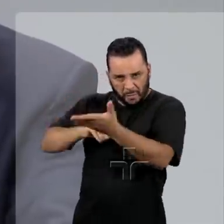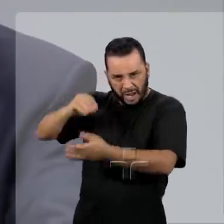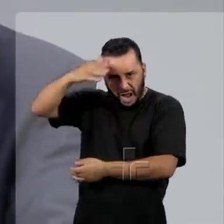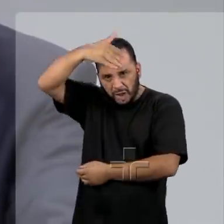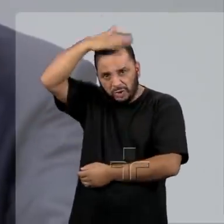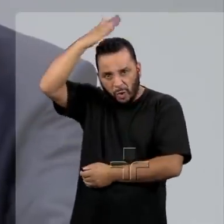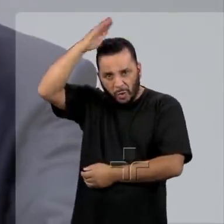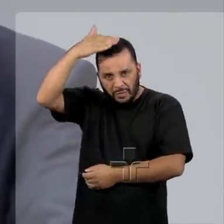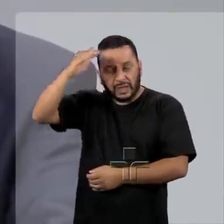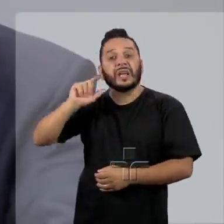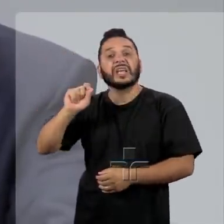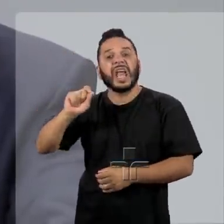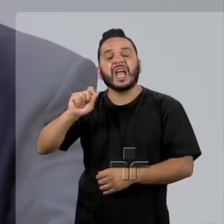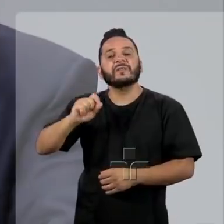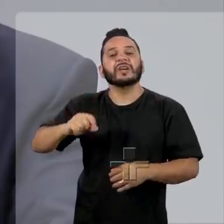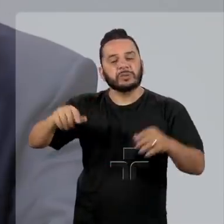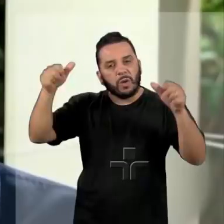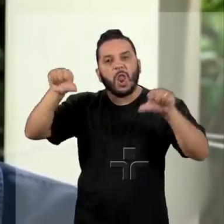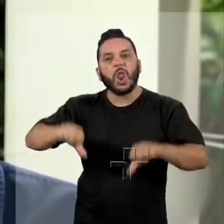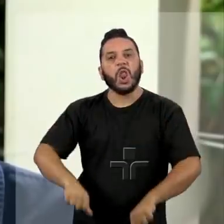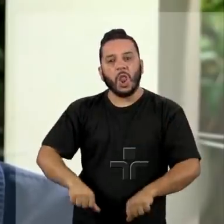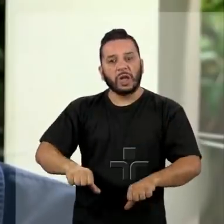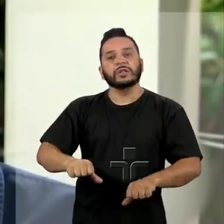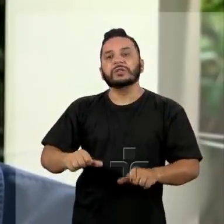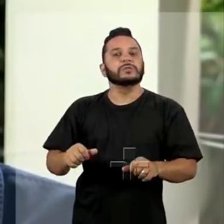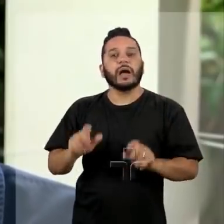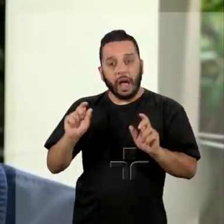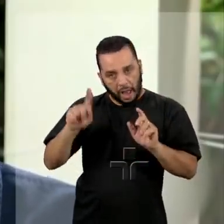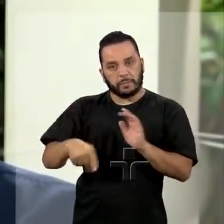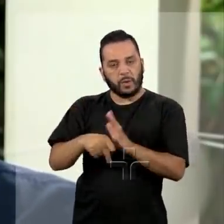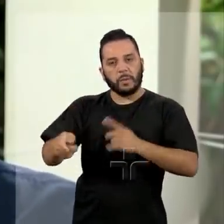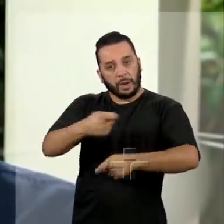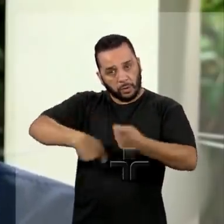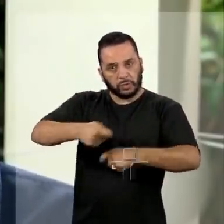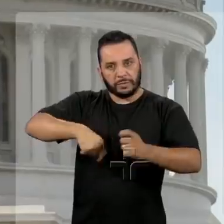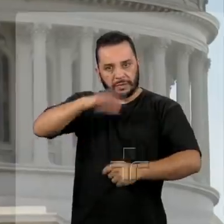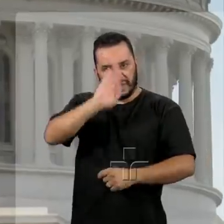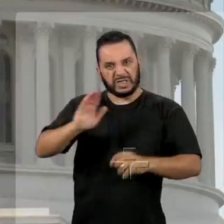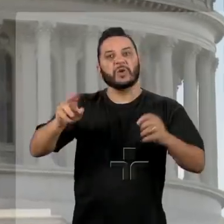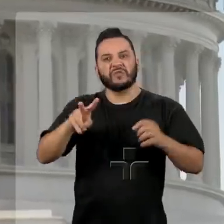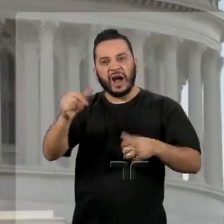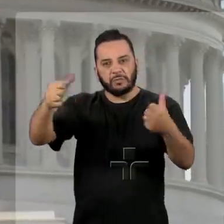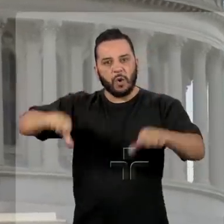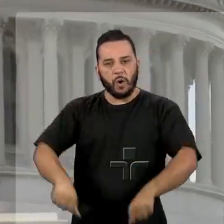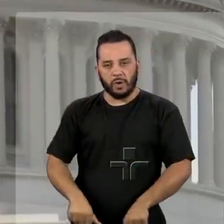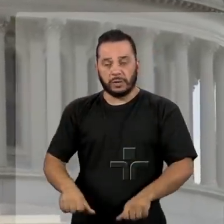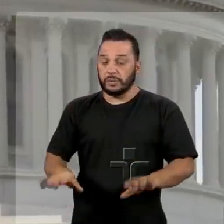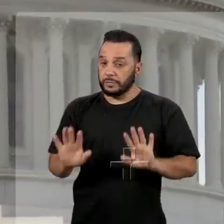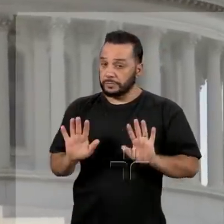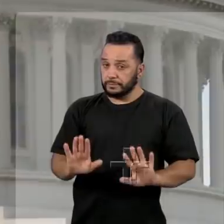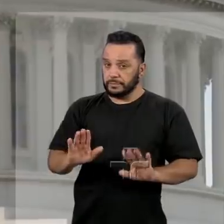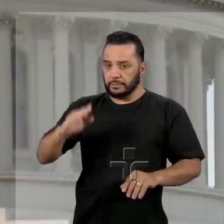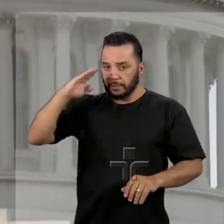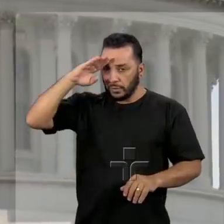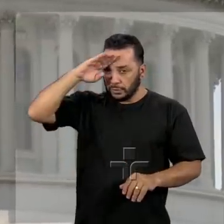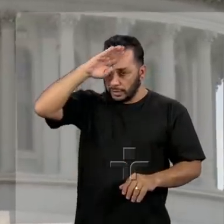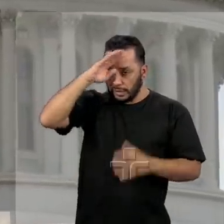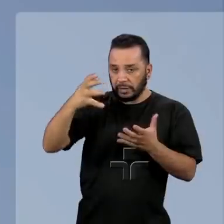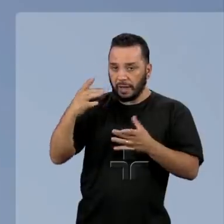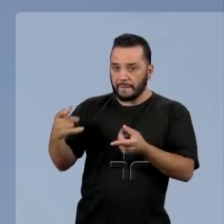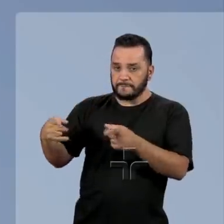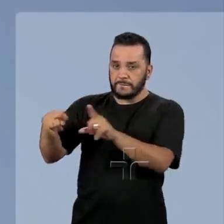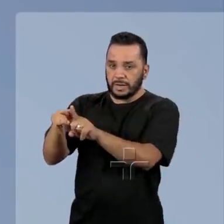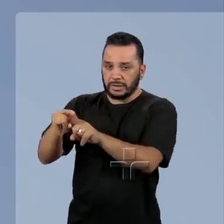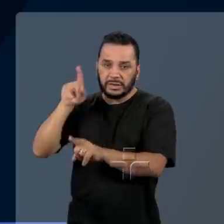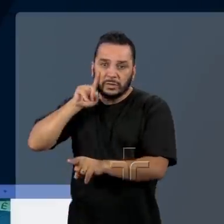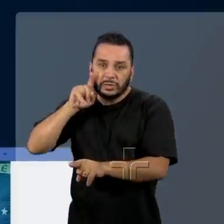quem sofrerá será a economia brasileira. Por outro lado, o futuro presidente afirmou que quer se aproximar dos Estados Unidos